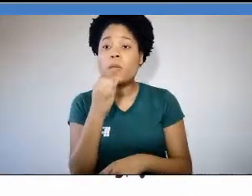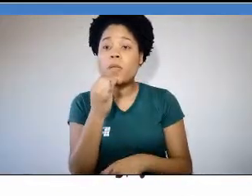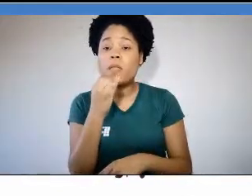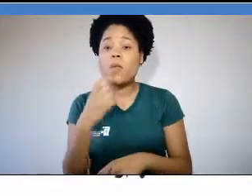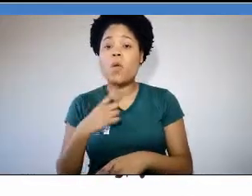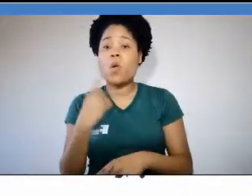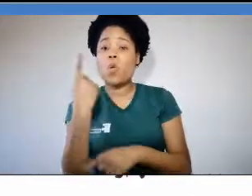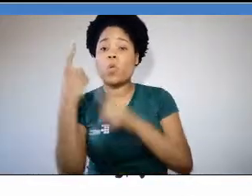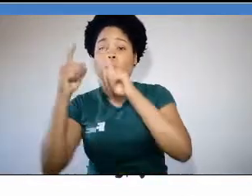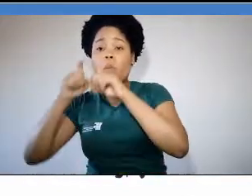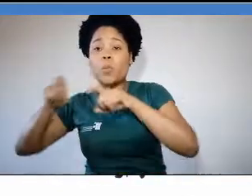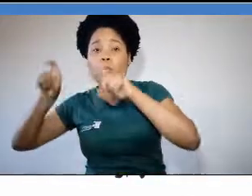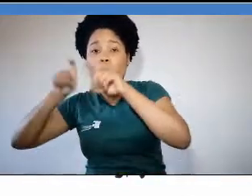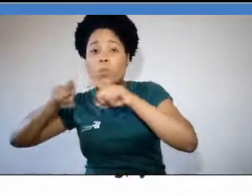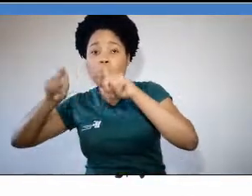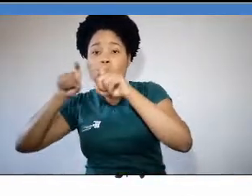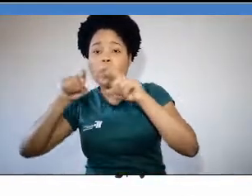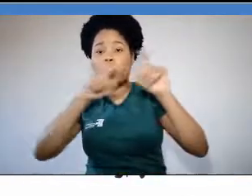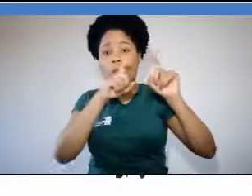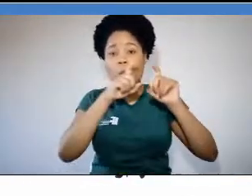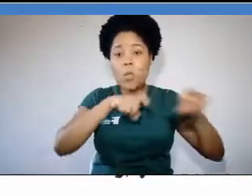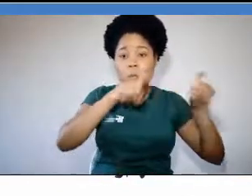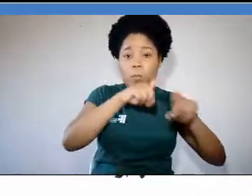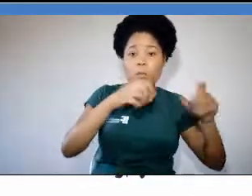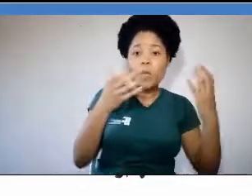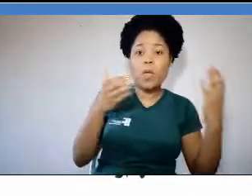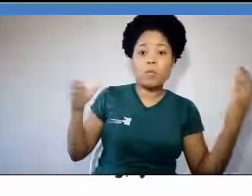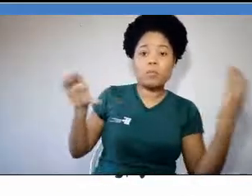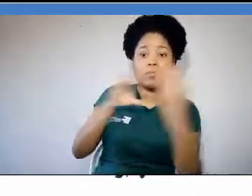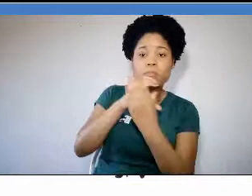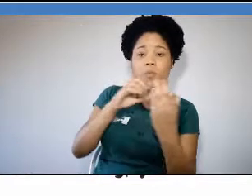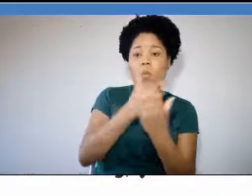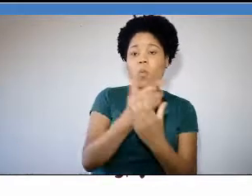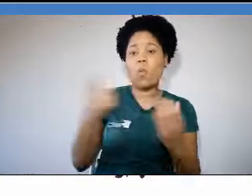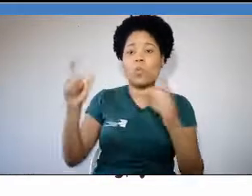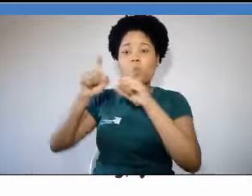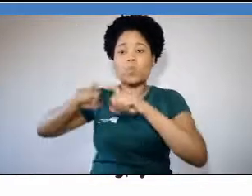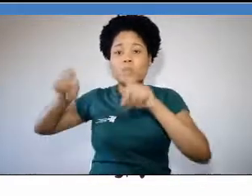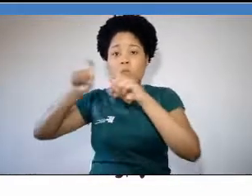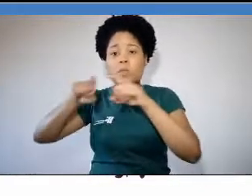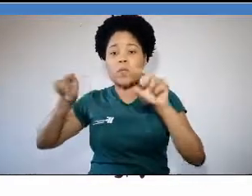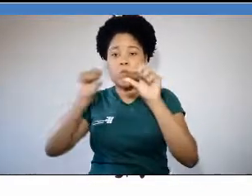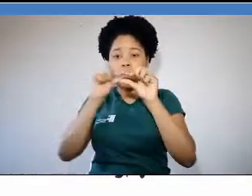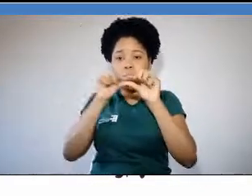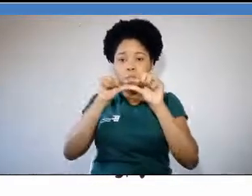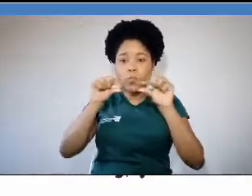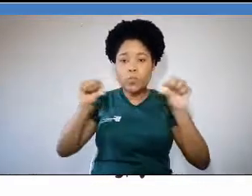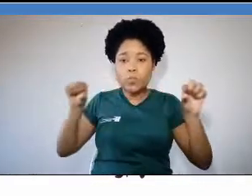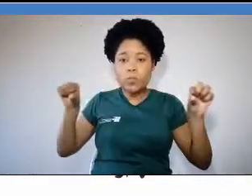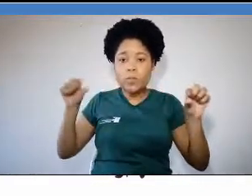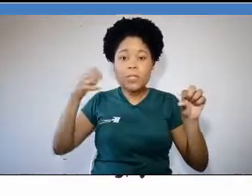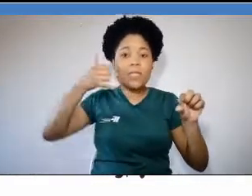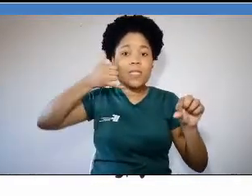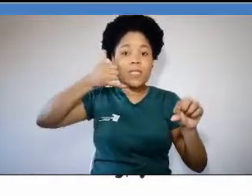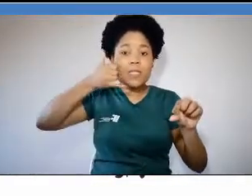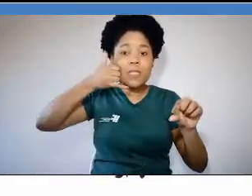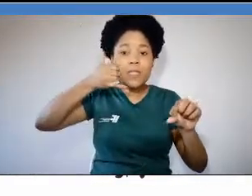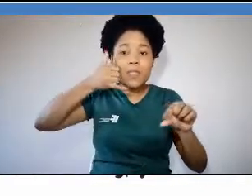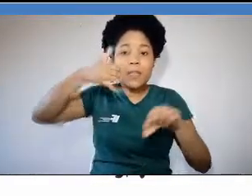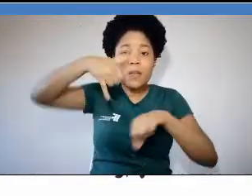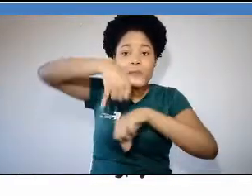tenho um computador que está querendo se comunicar com outro computador através da linha telefônica. A